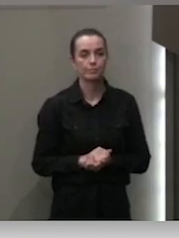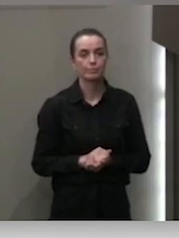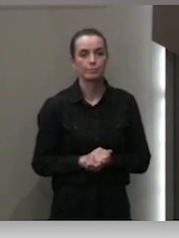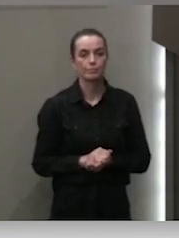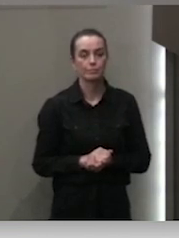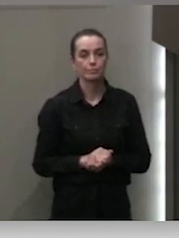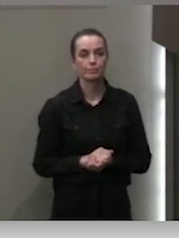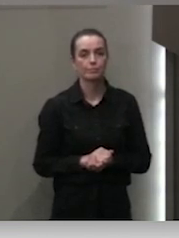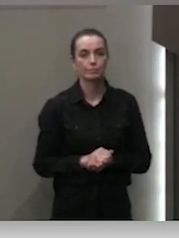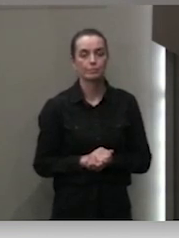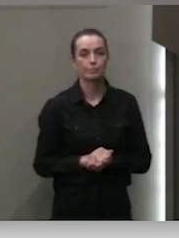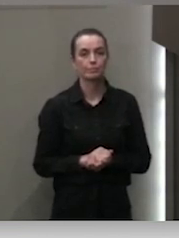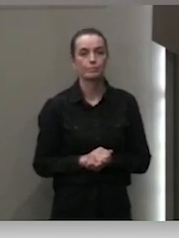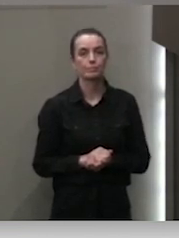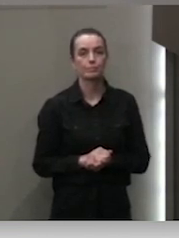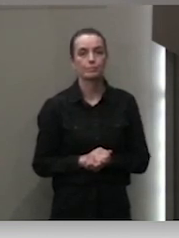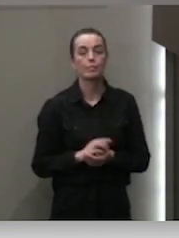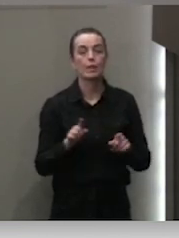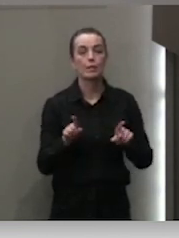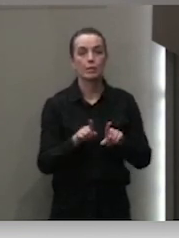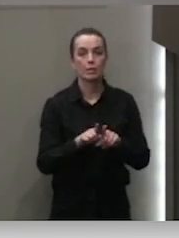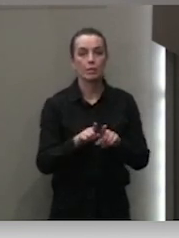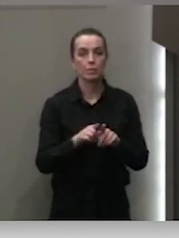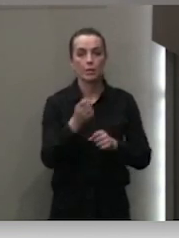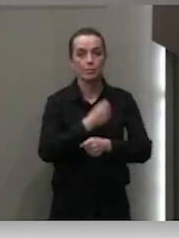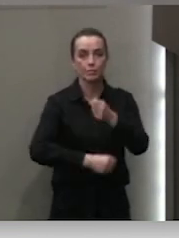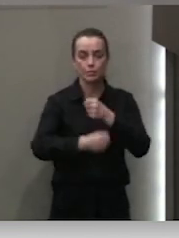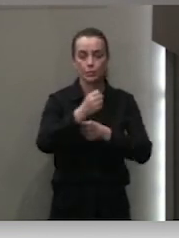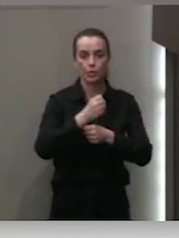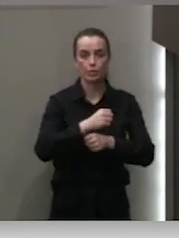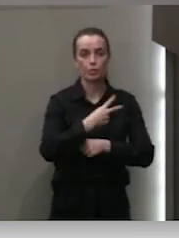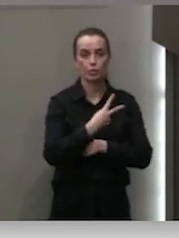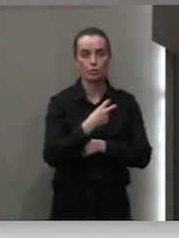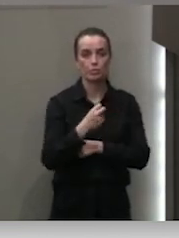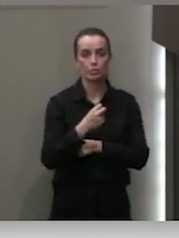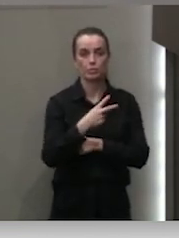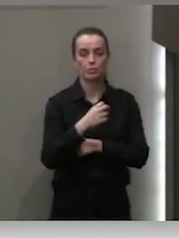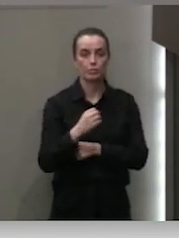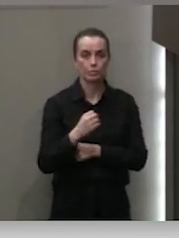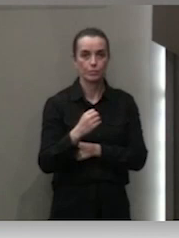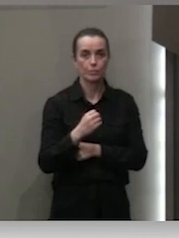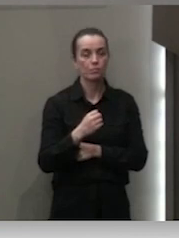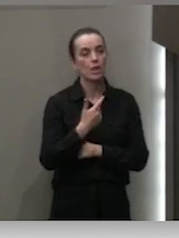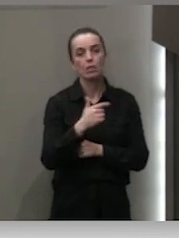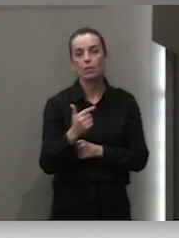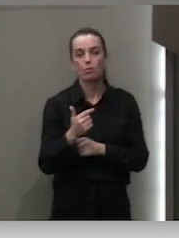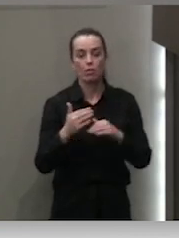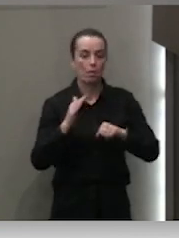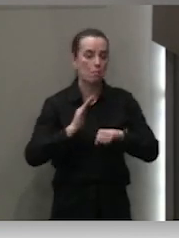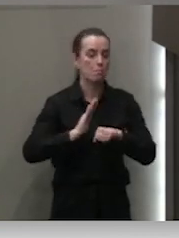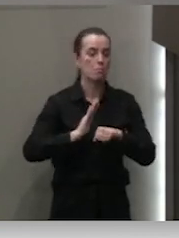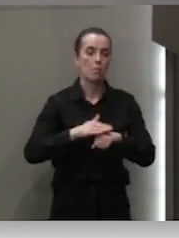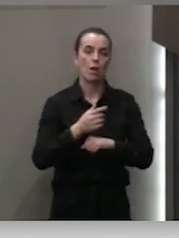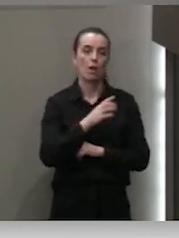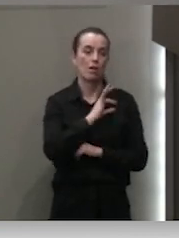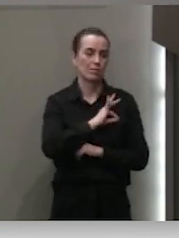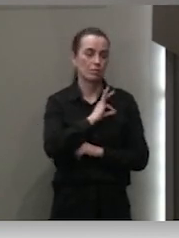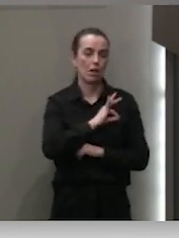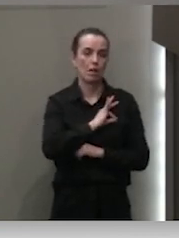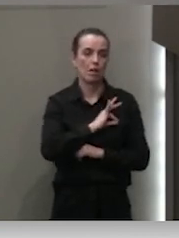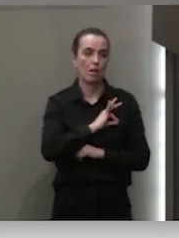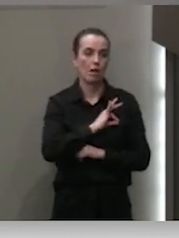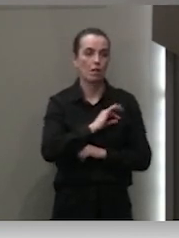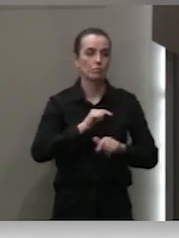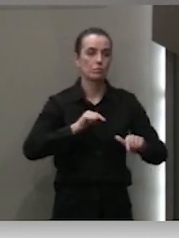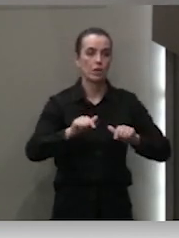seguimento também no ano 2020 não houve aumento pros Servidores Municipais e nós